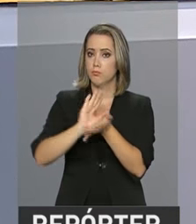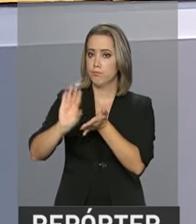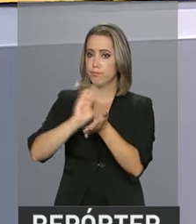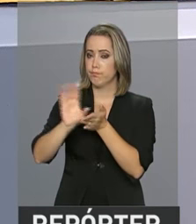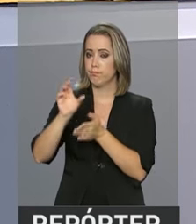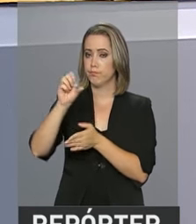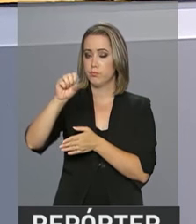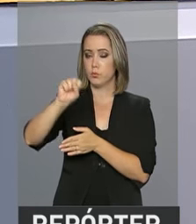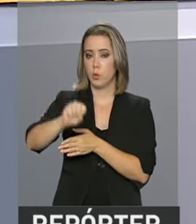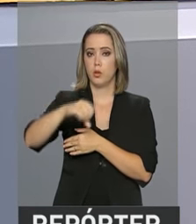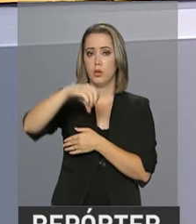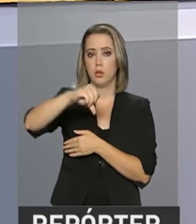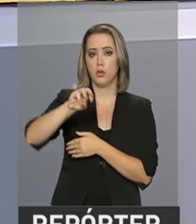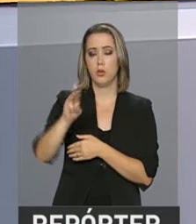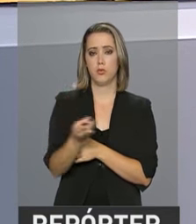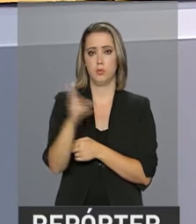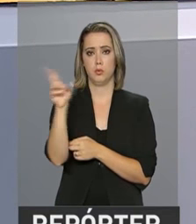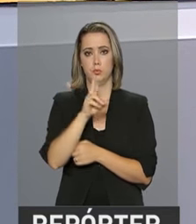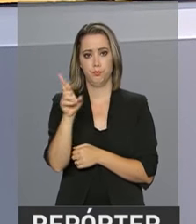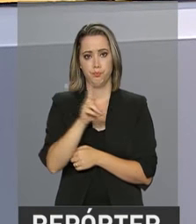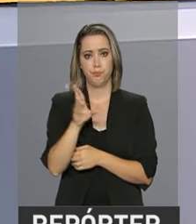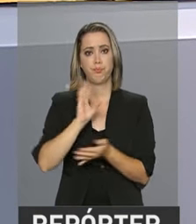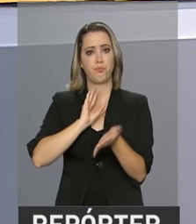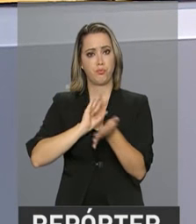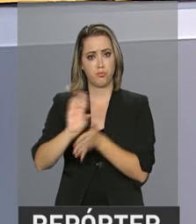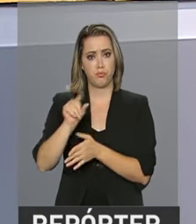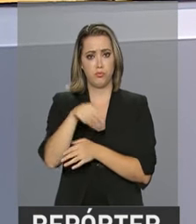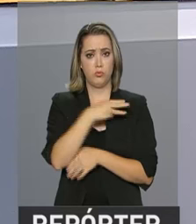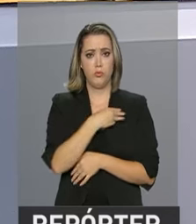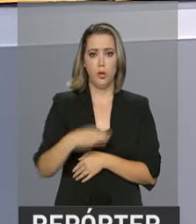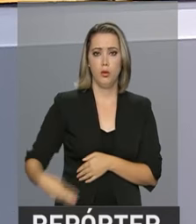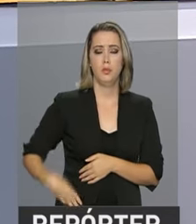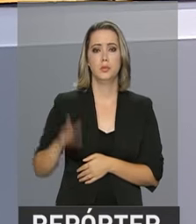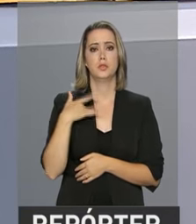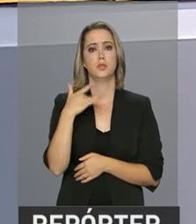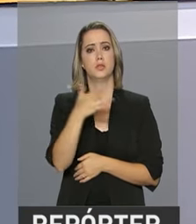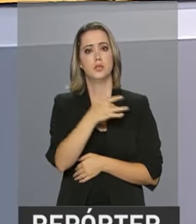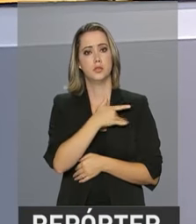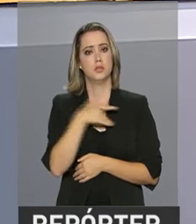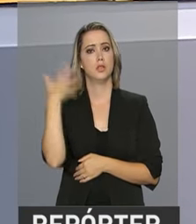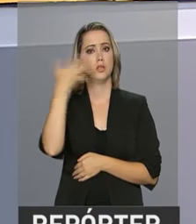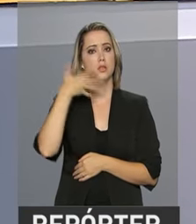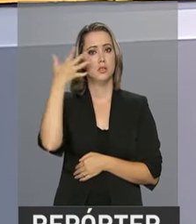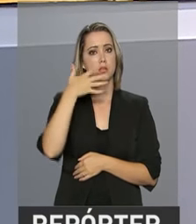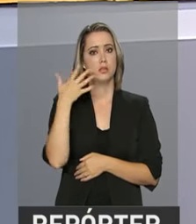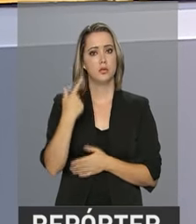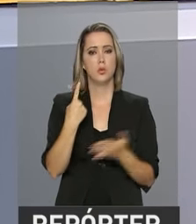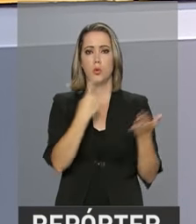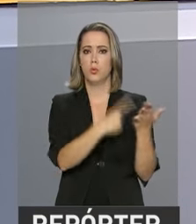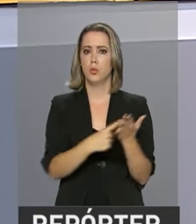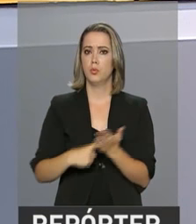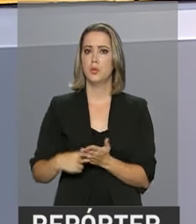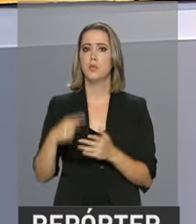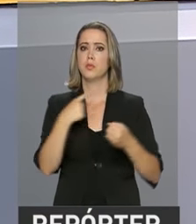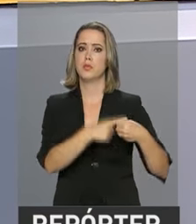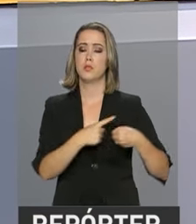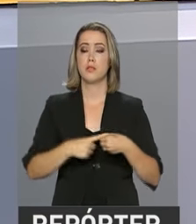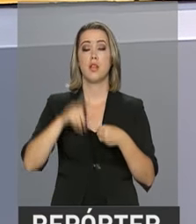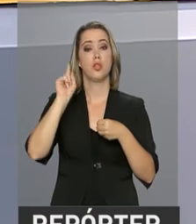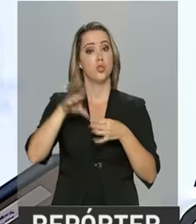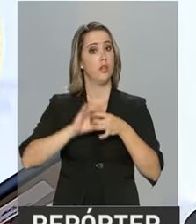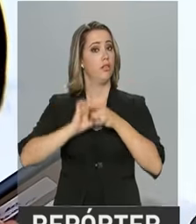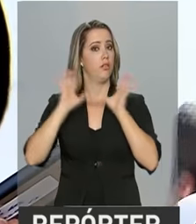89 milhões de reais. O ministro da Saúde, Ricardo Barros, explicou que a adesão dos municípios é